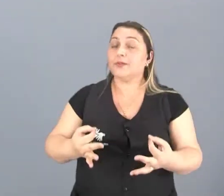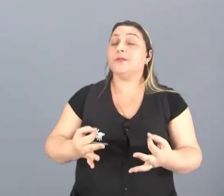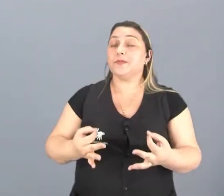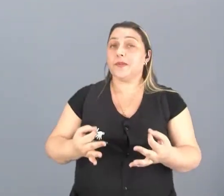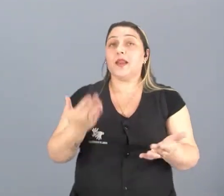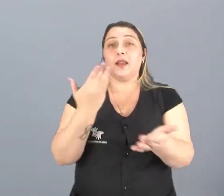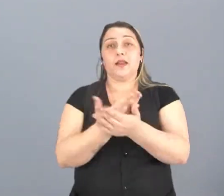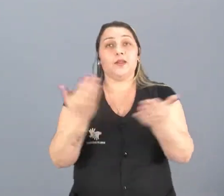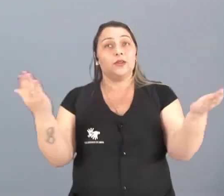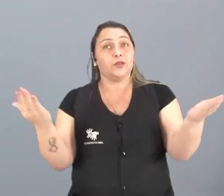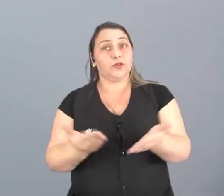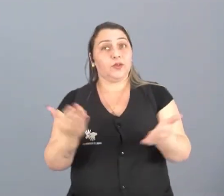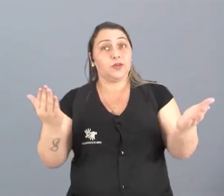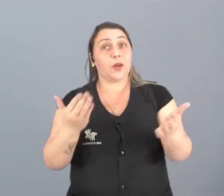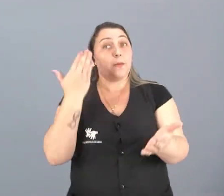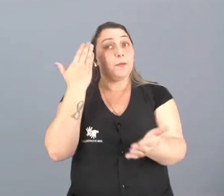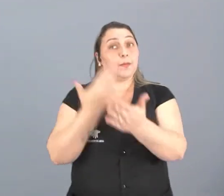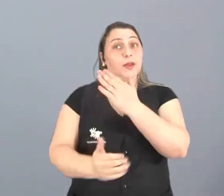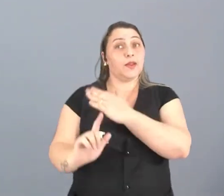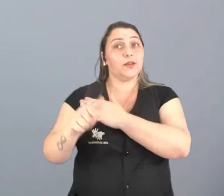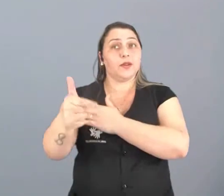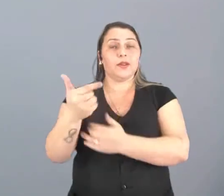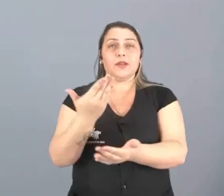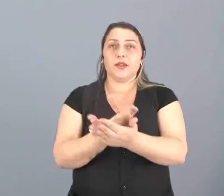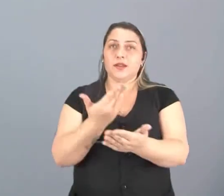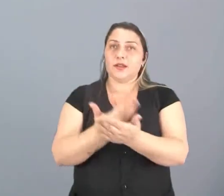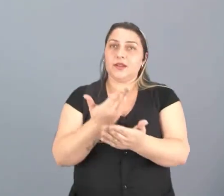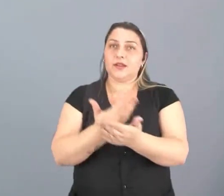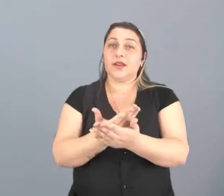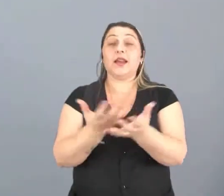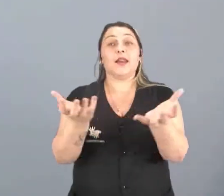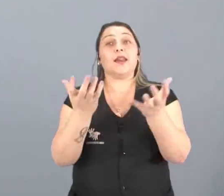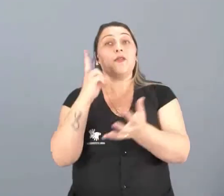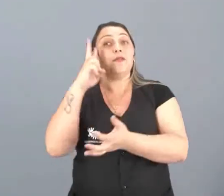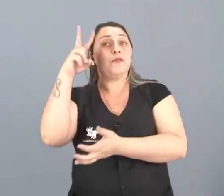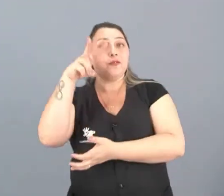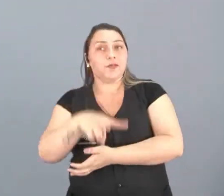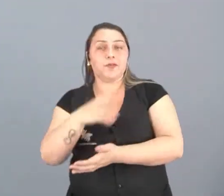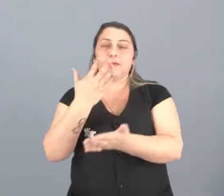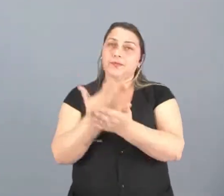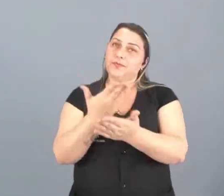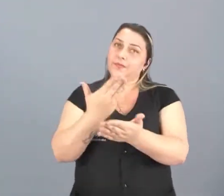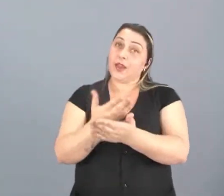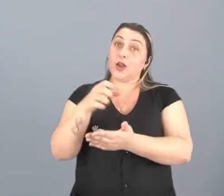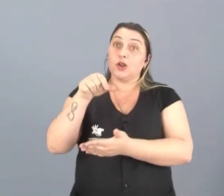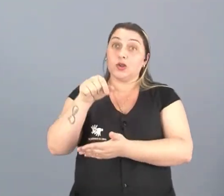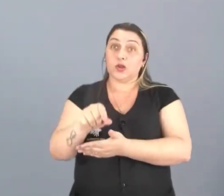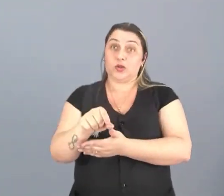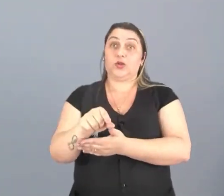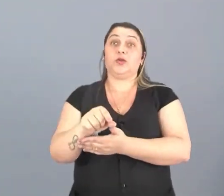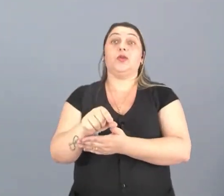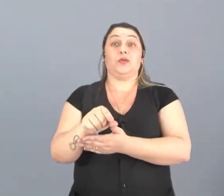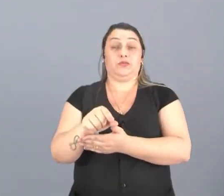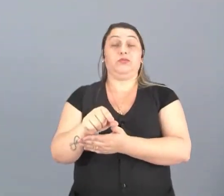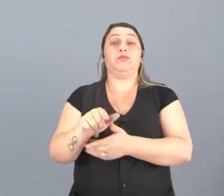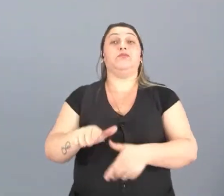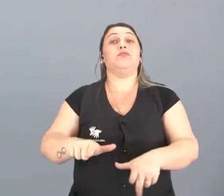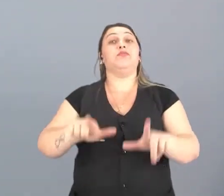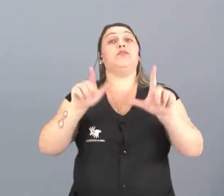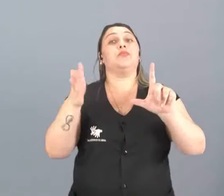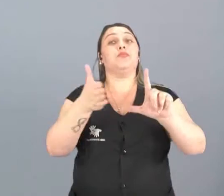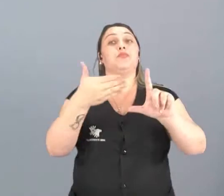aula de hoje. Se você perdeu as outras aulas, ou se você quer rever essa aula, é só você entrar no portal